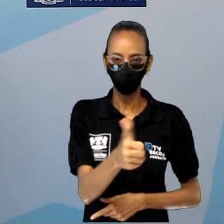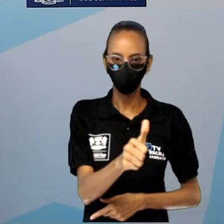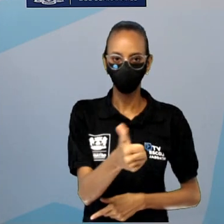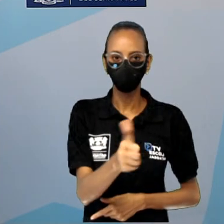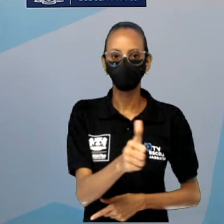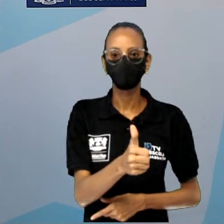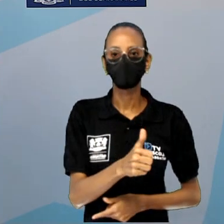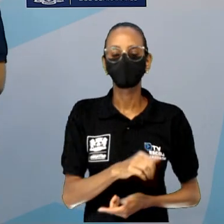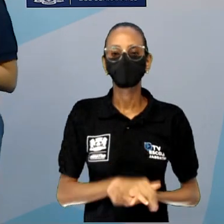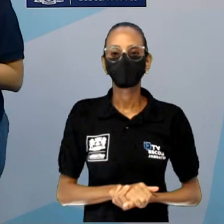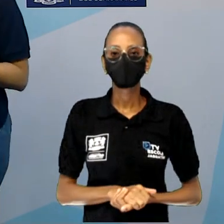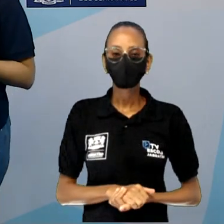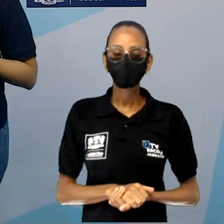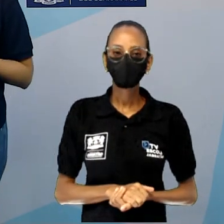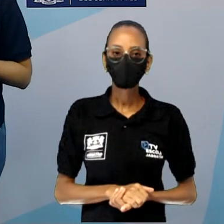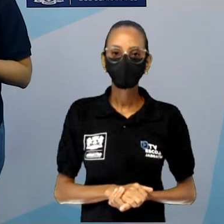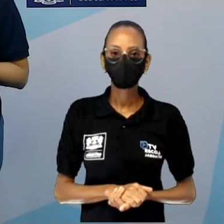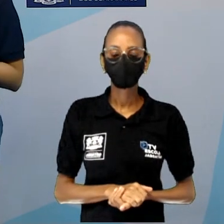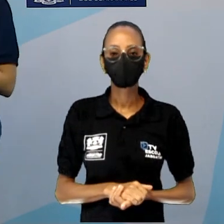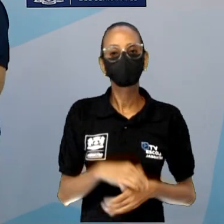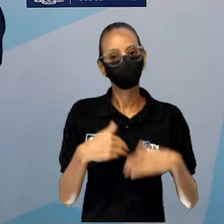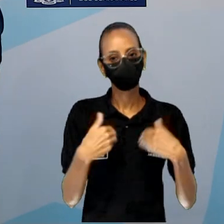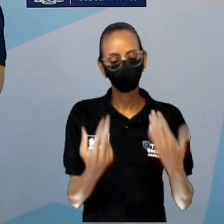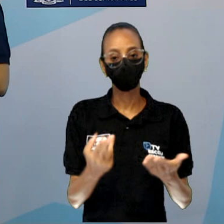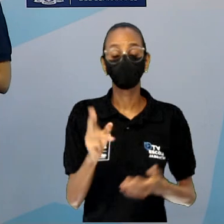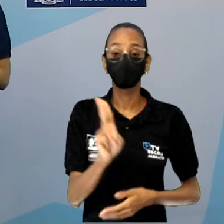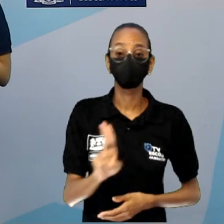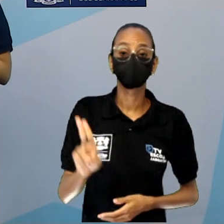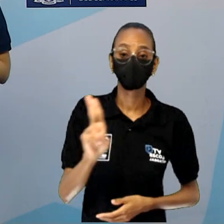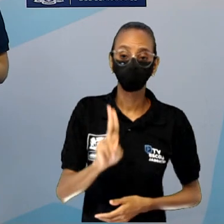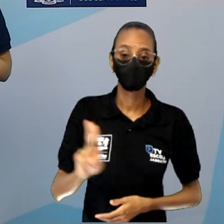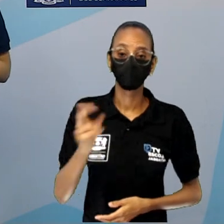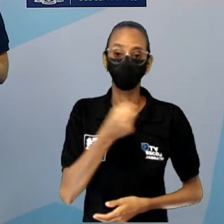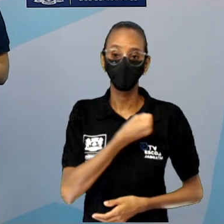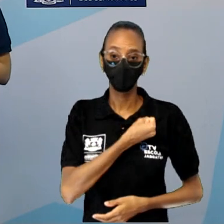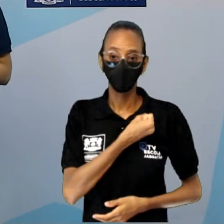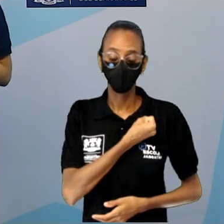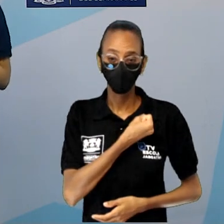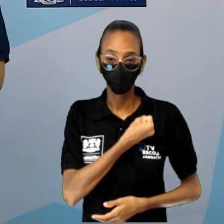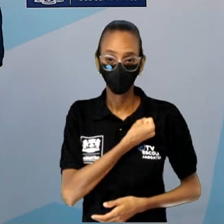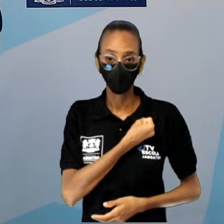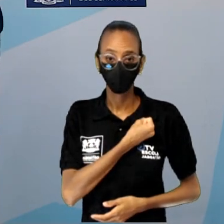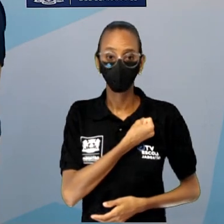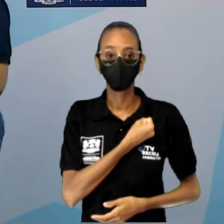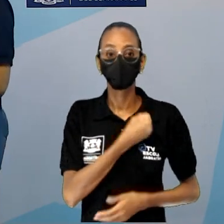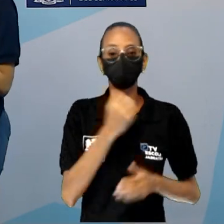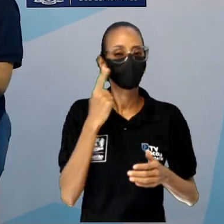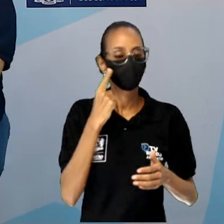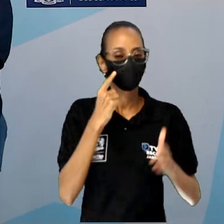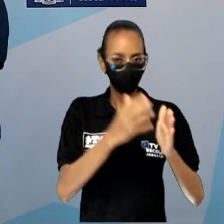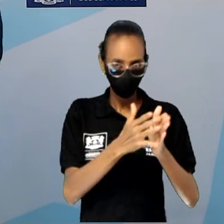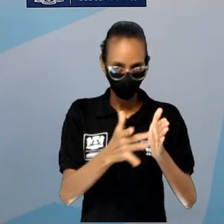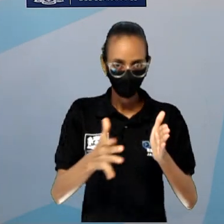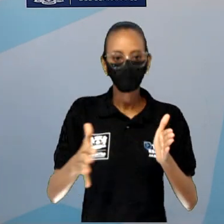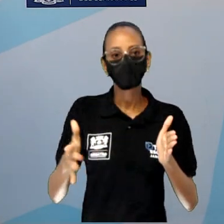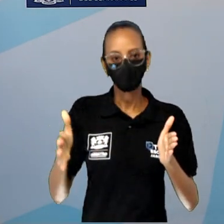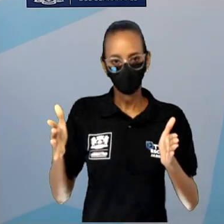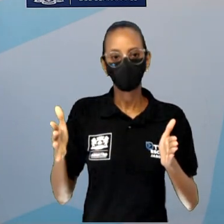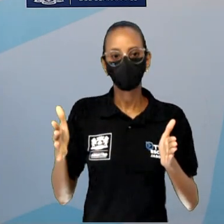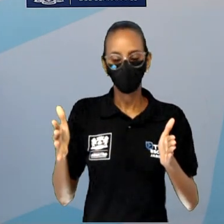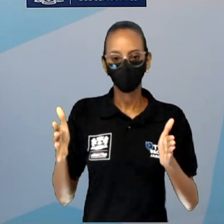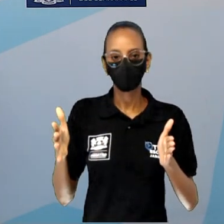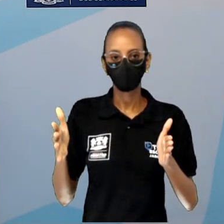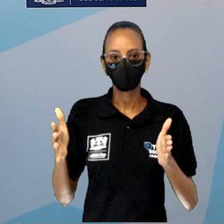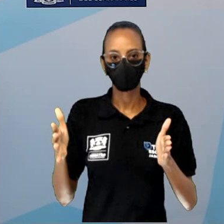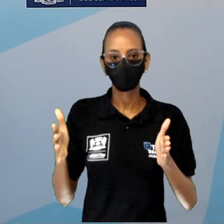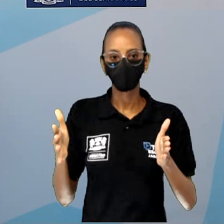aí. Para a gente poder utilizar esses números na aula de hoje, eu vou listar aqui os primeiros números primos e